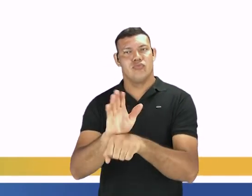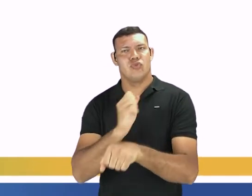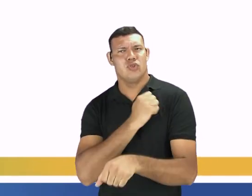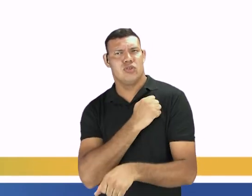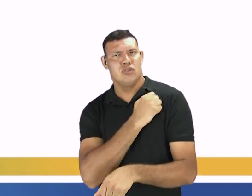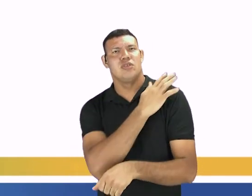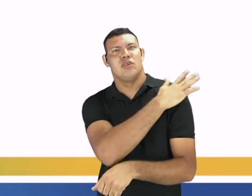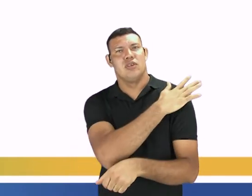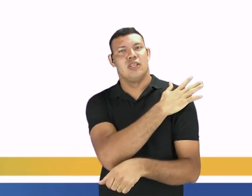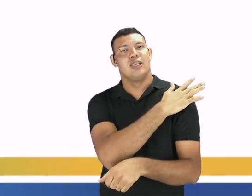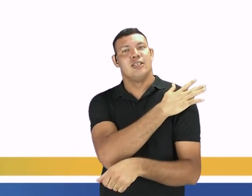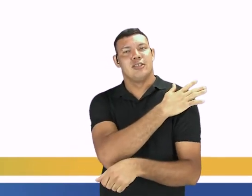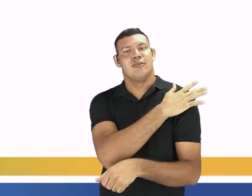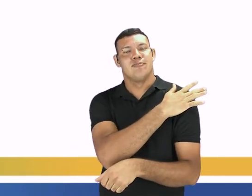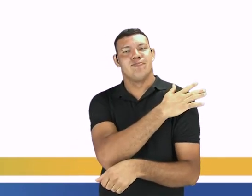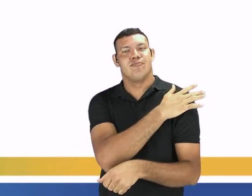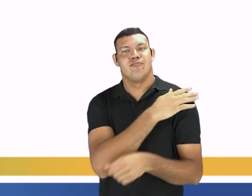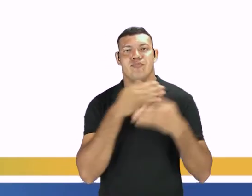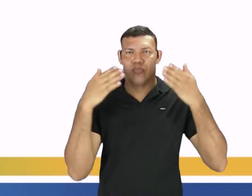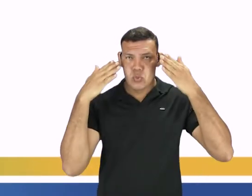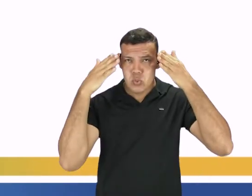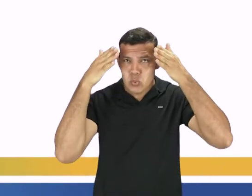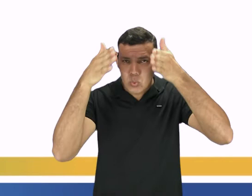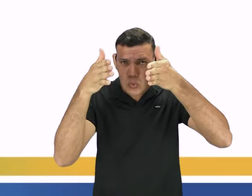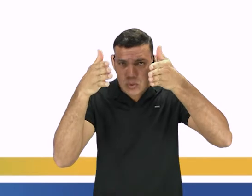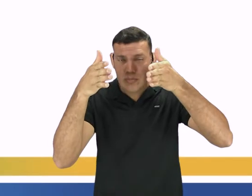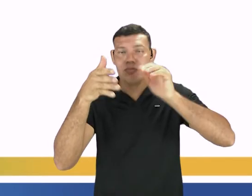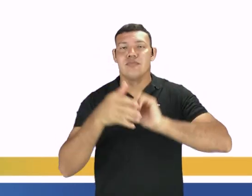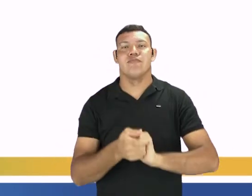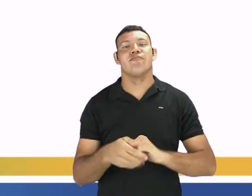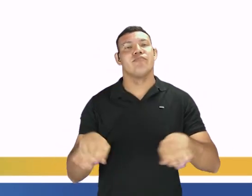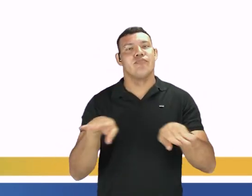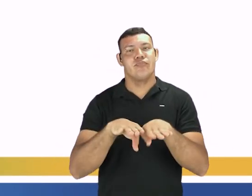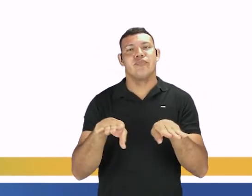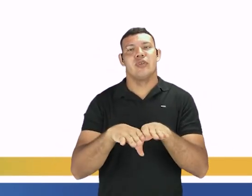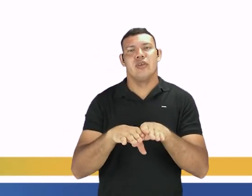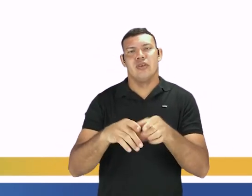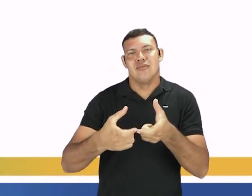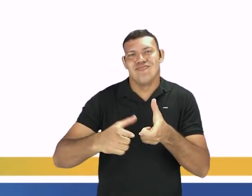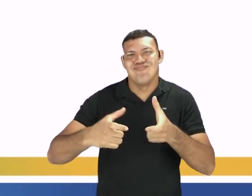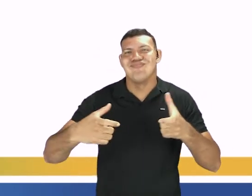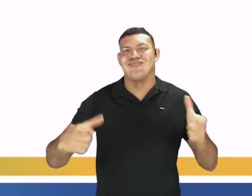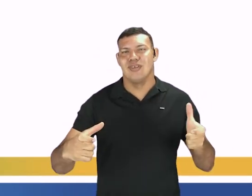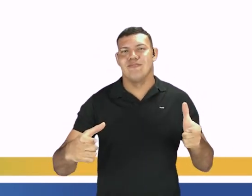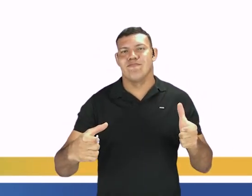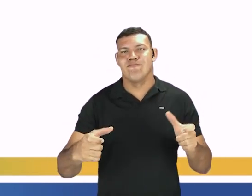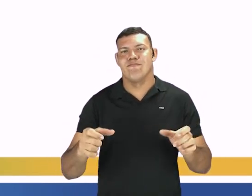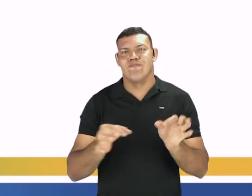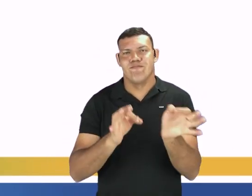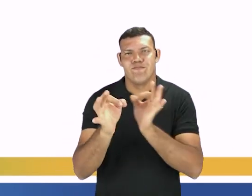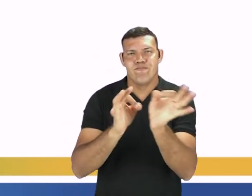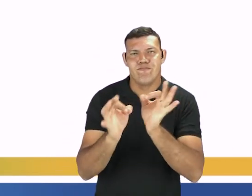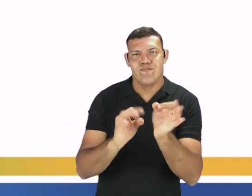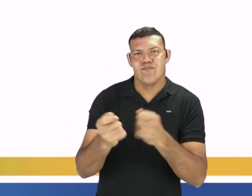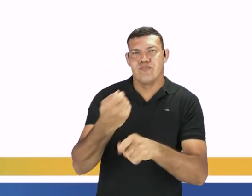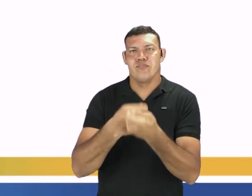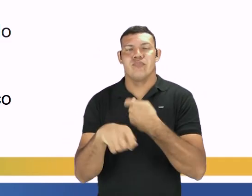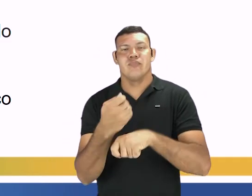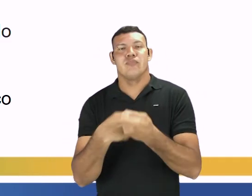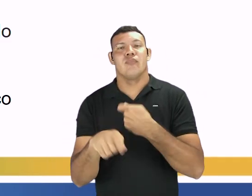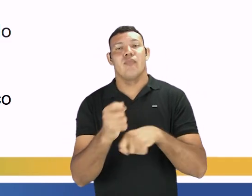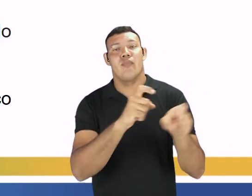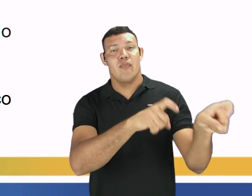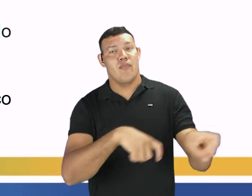votos de cabresto, né? Que resultam em grande parte da nossa organização econômica